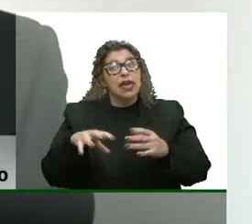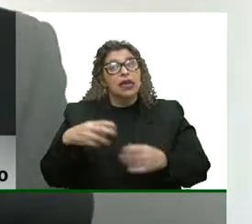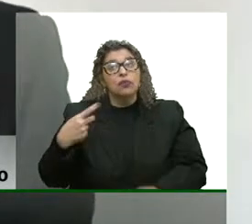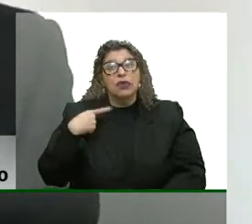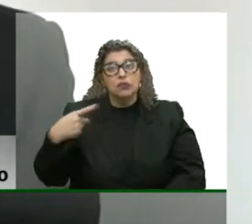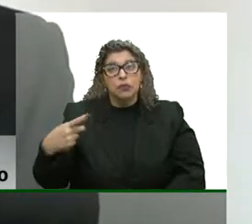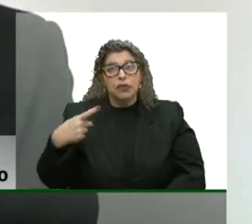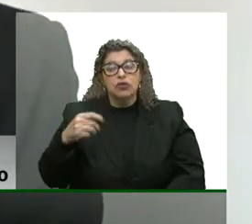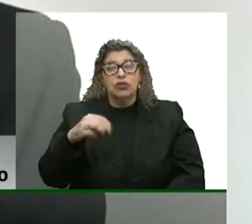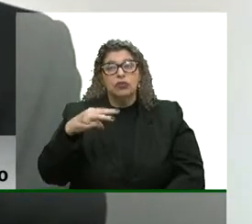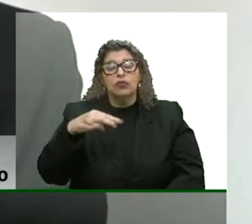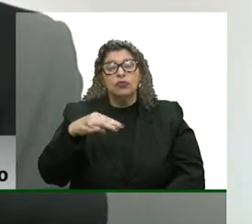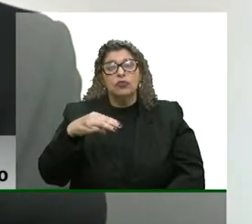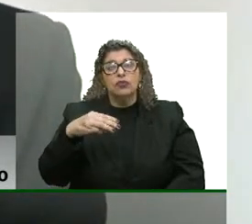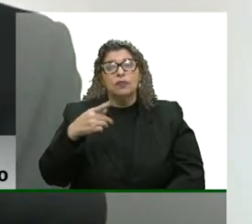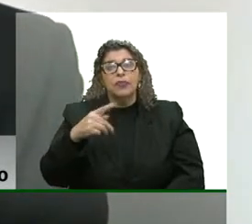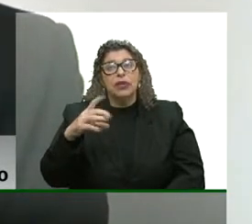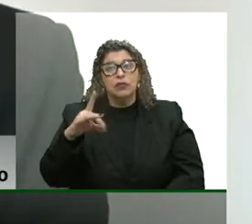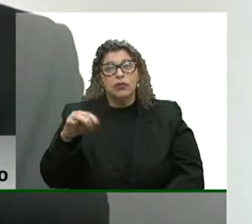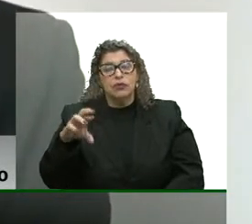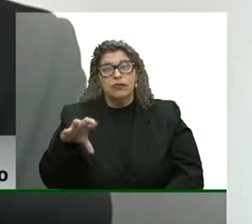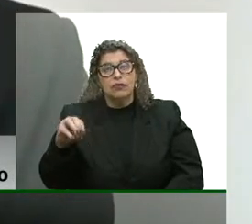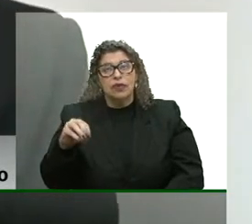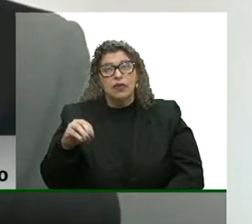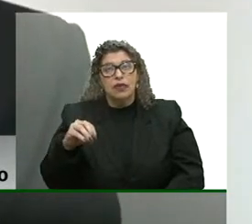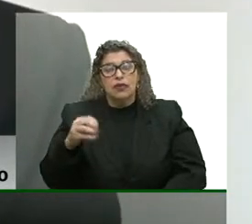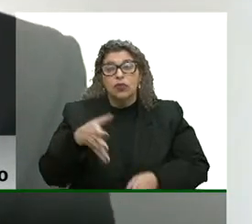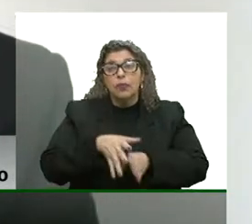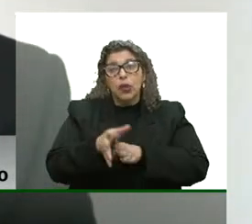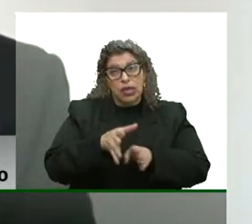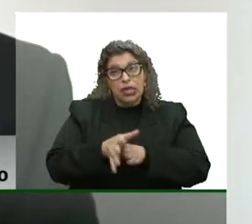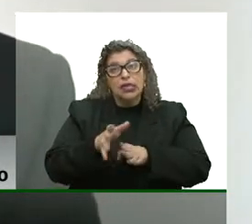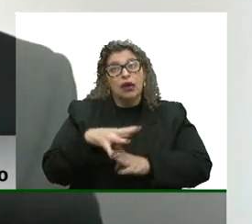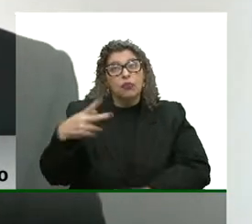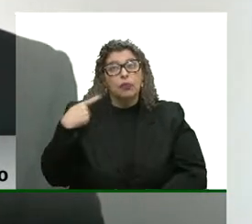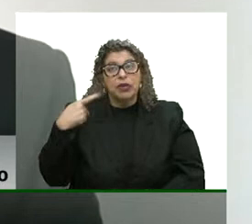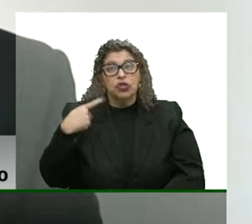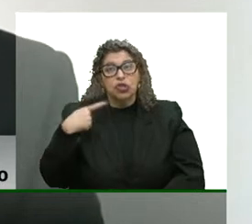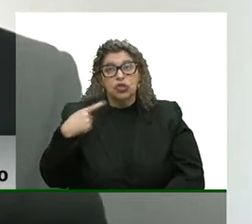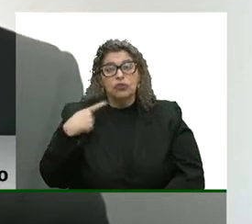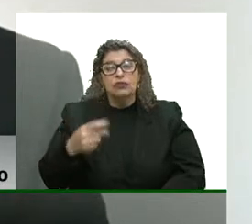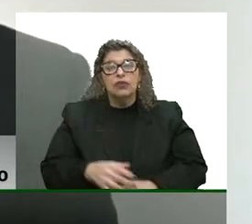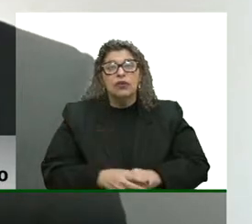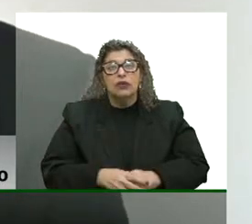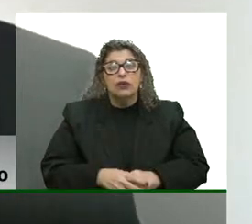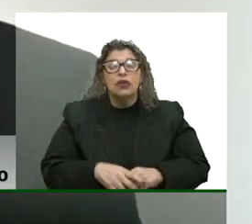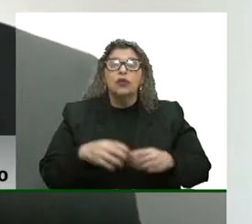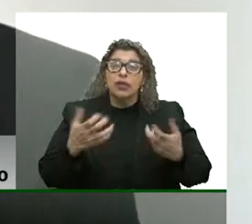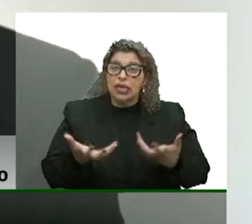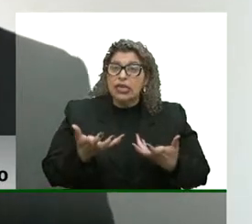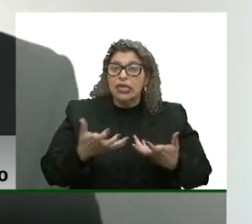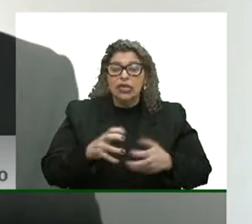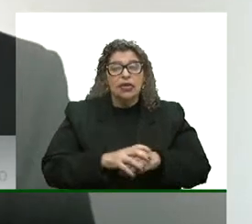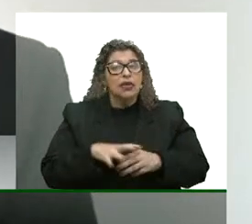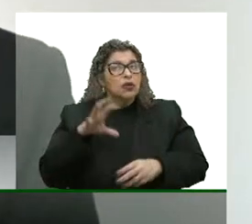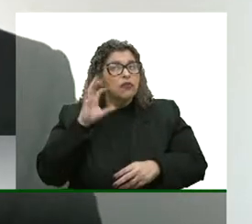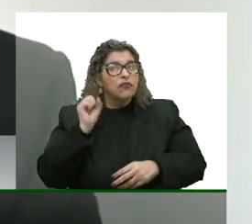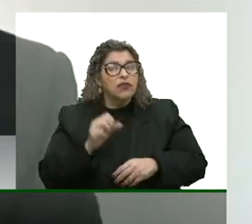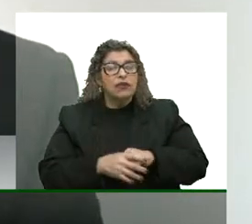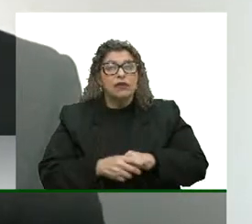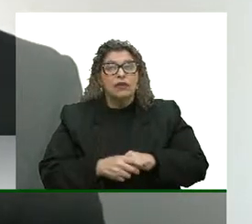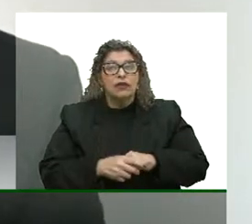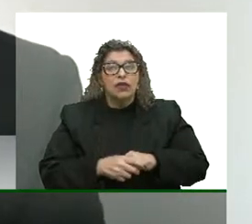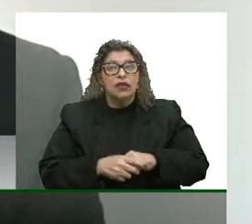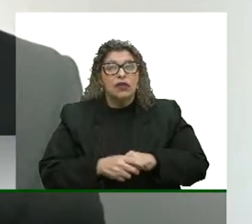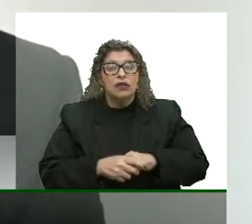Bom, para que eu possa orientar a minha bancada, gostaria de ouvir, se fosse possível,